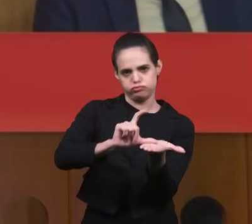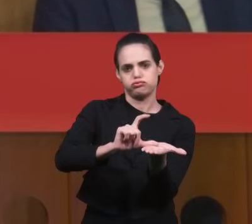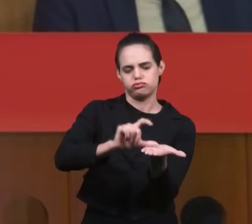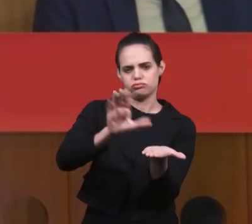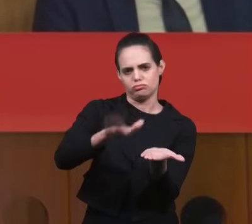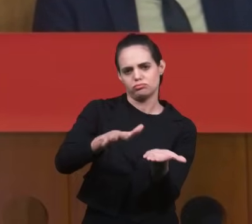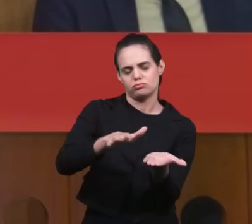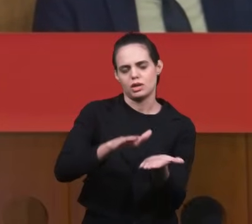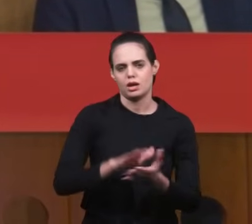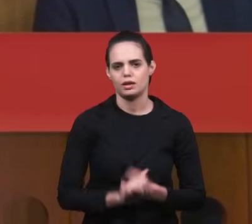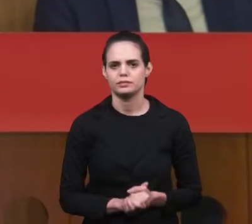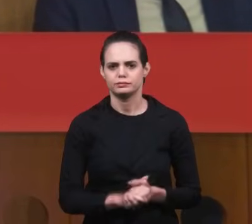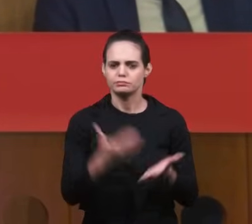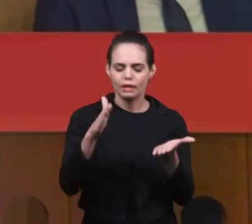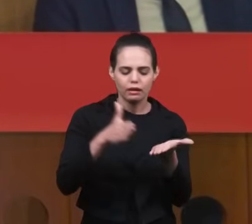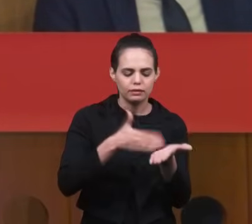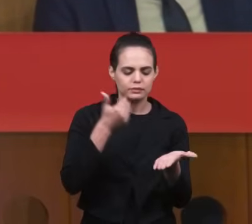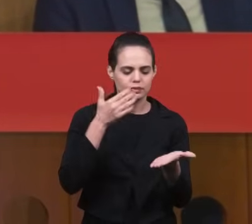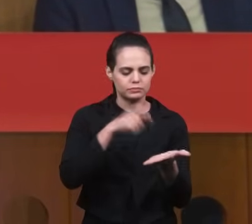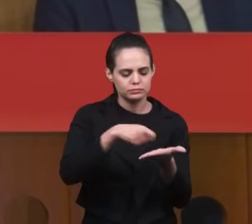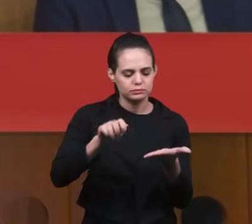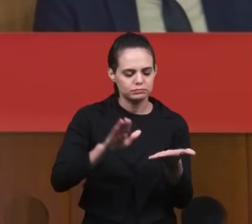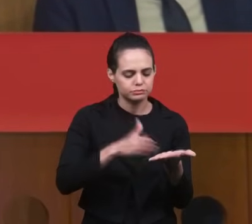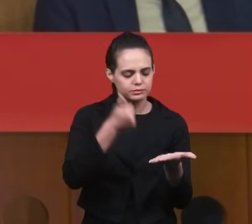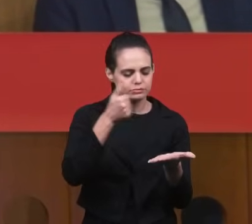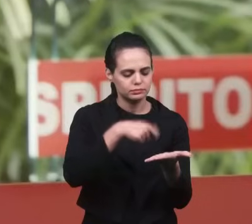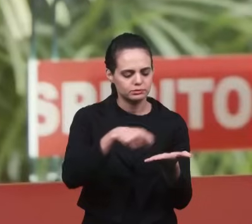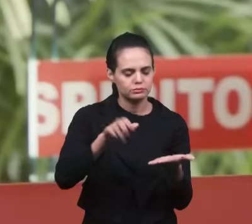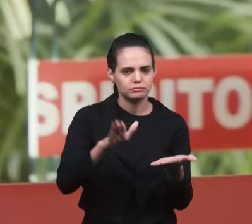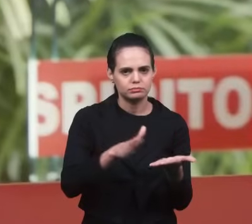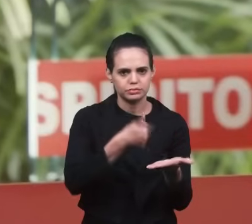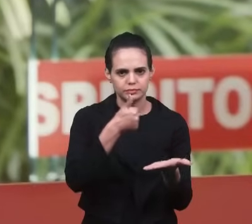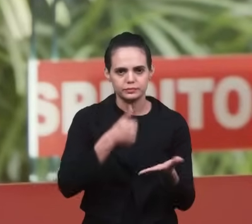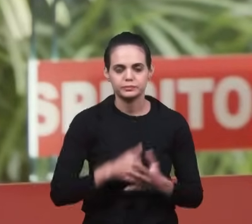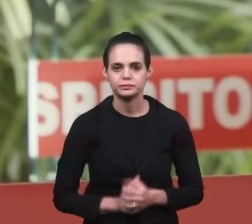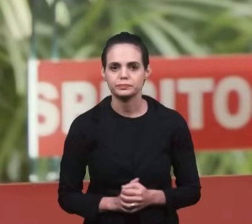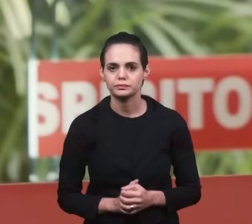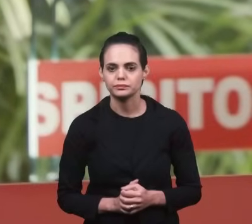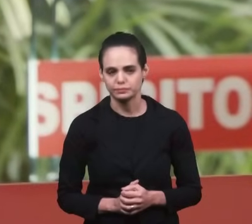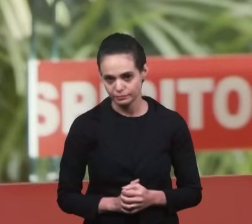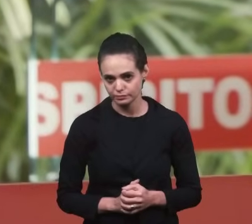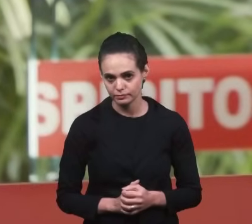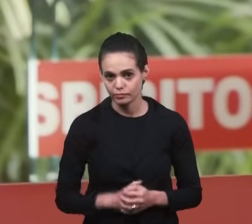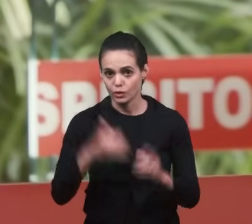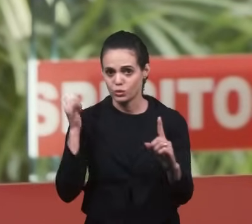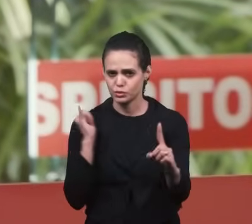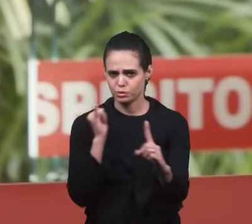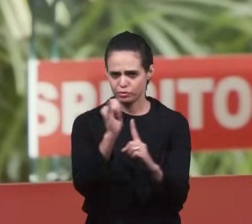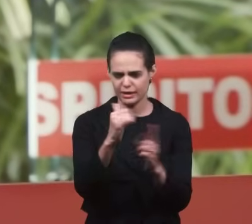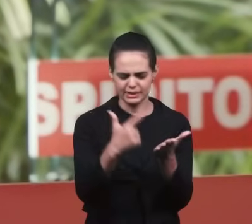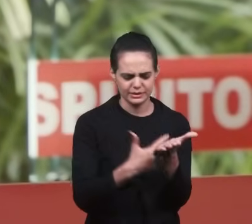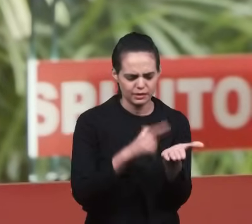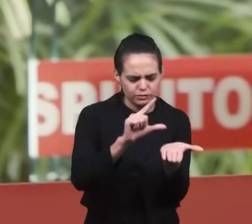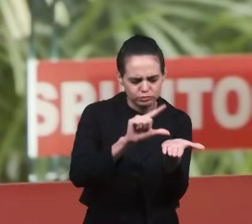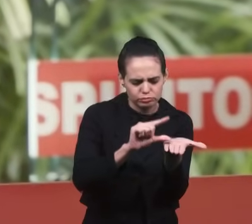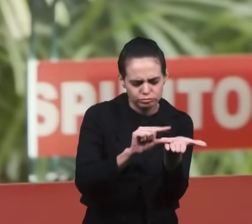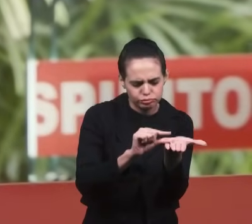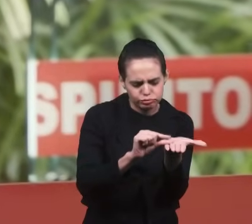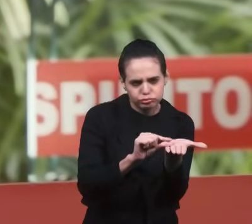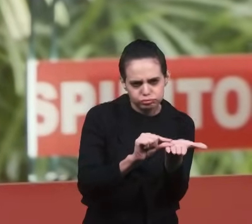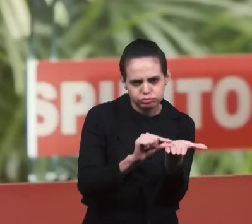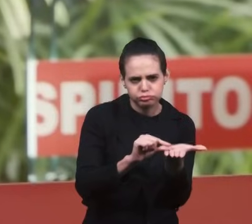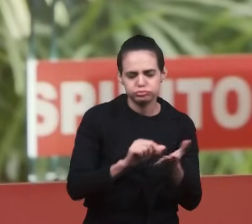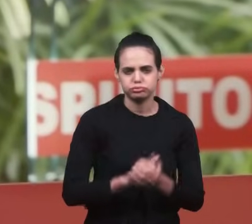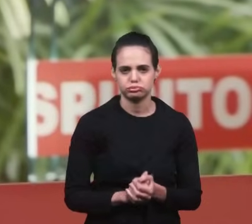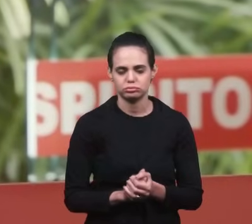mas é pelo tanto que eles escreveram. Os menores, todos, observem, todos eles vieram